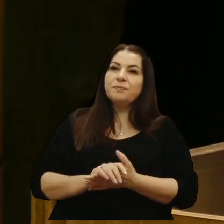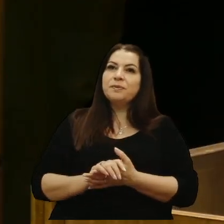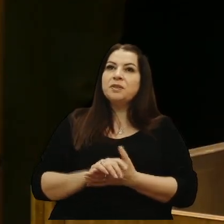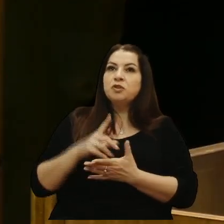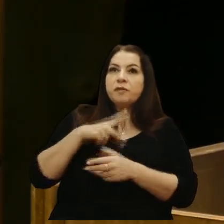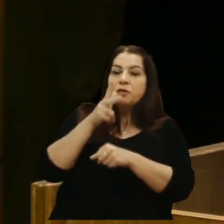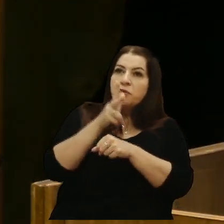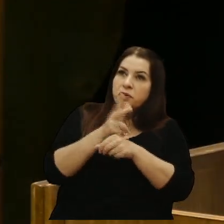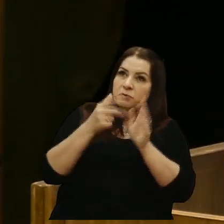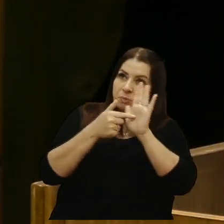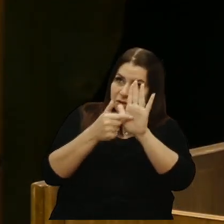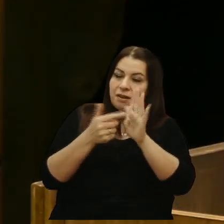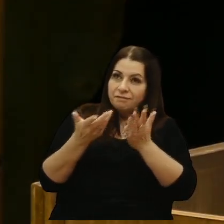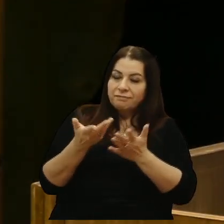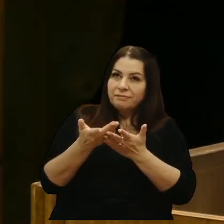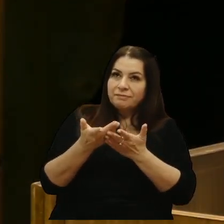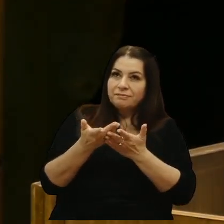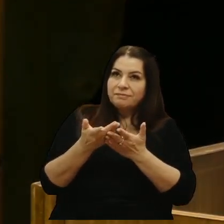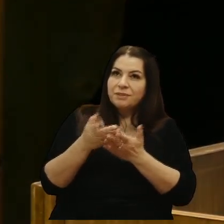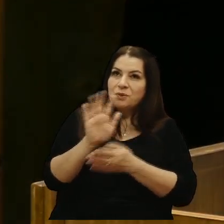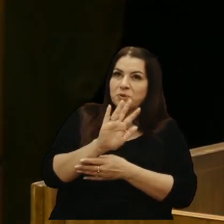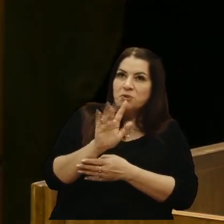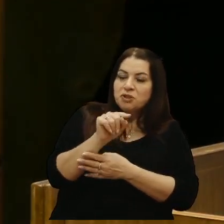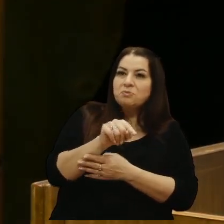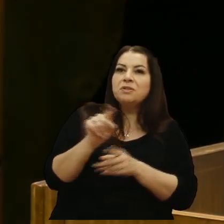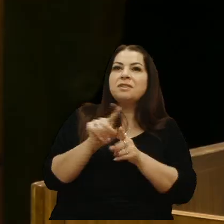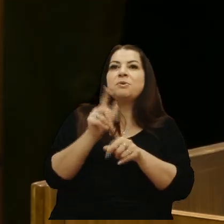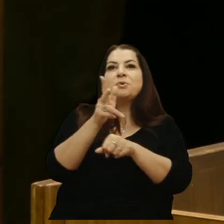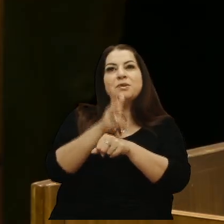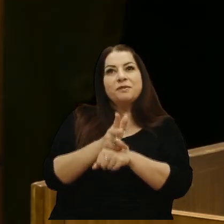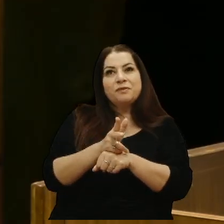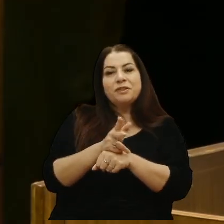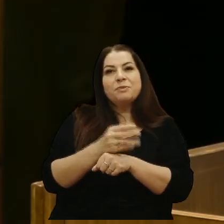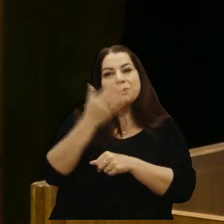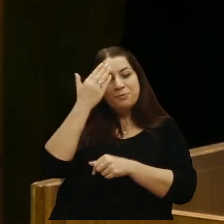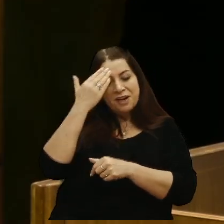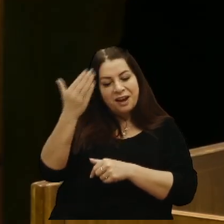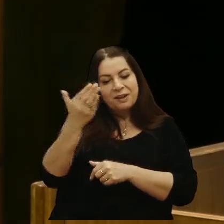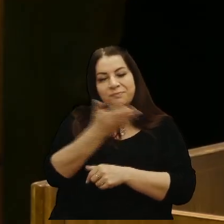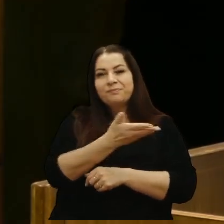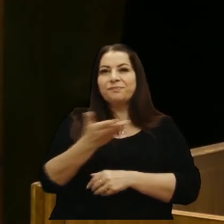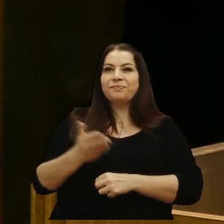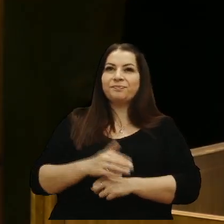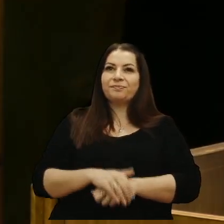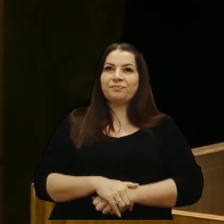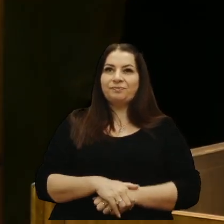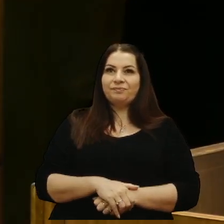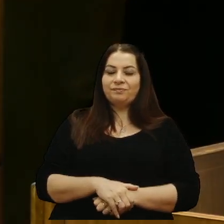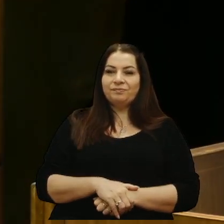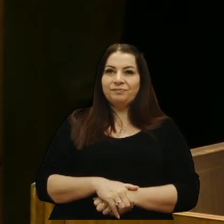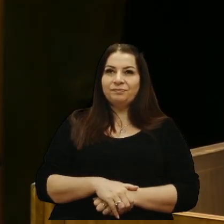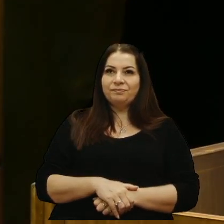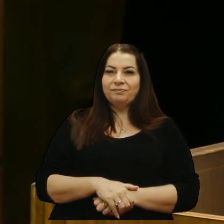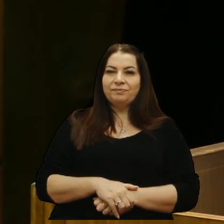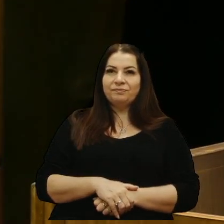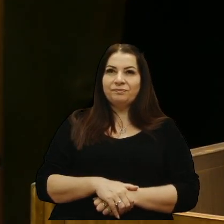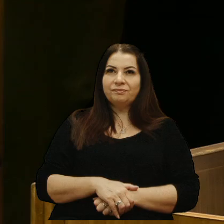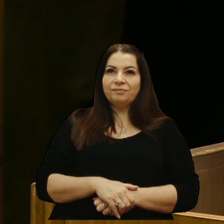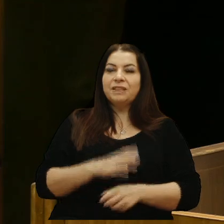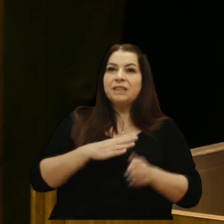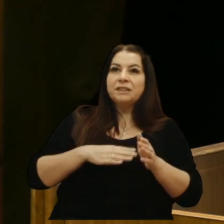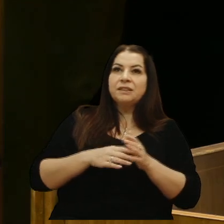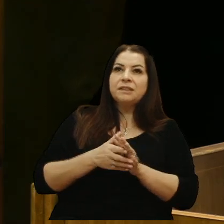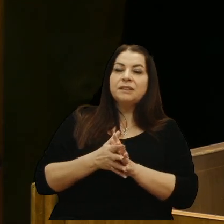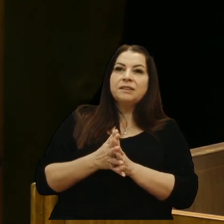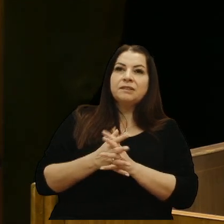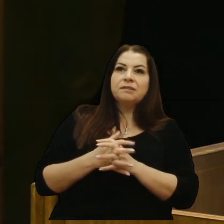tiver o vídeo para passar, nos despedimos então com o vídeo, e muito obrigado, pessoal. Está chegando o